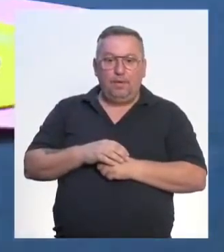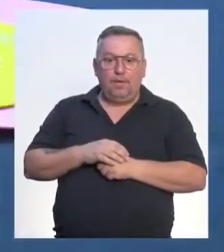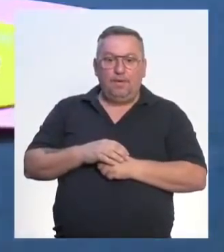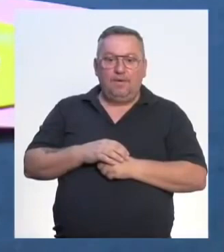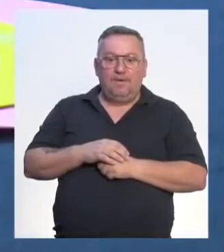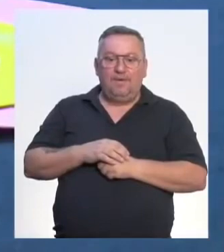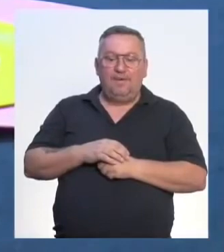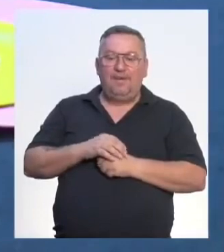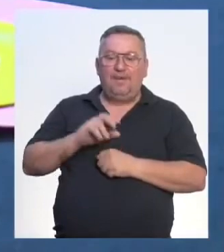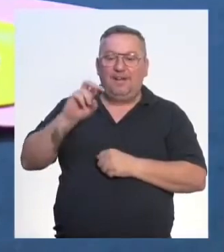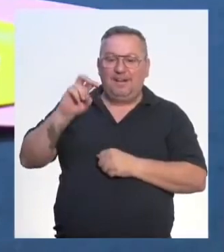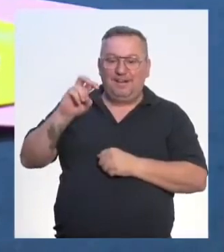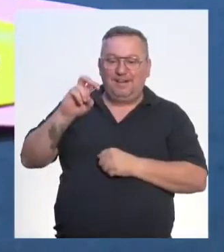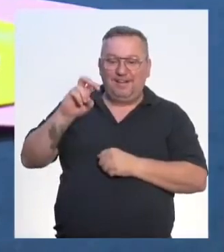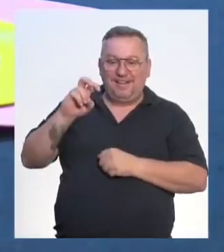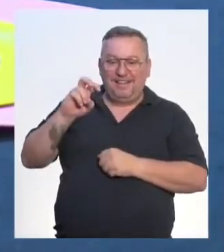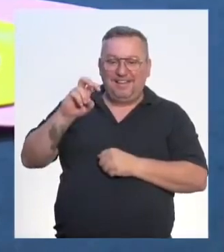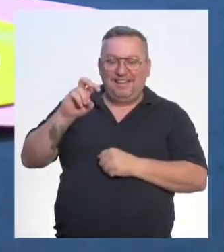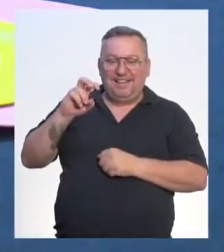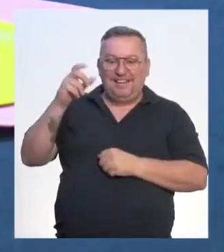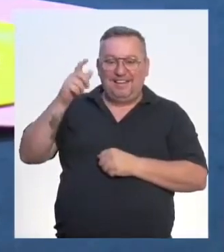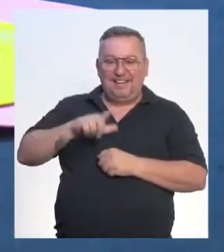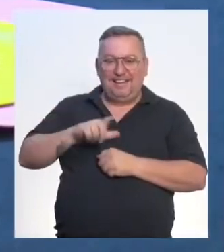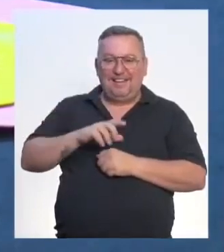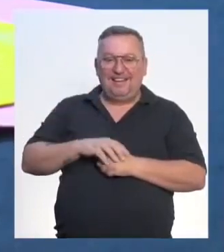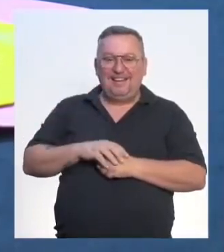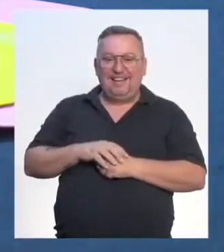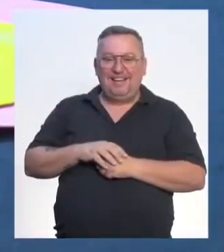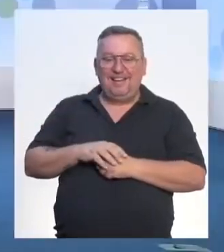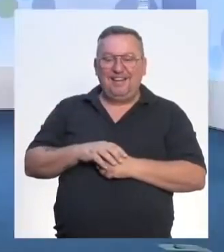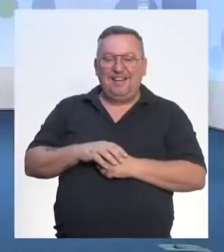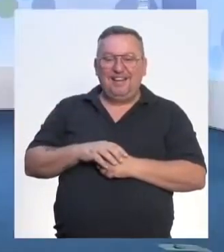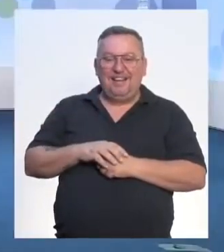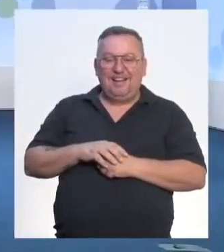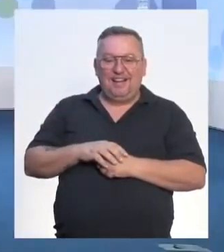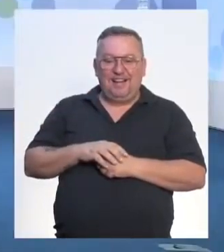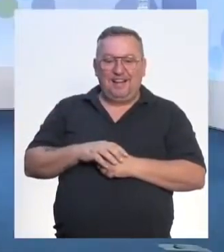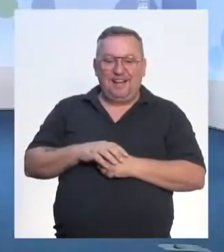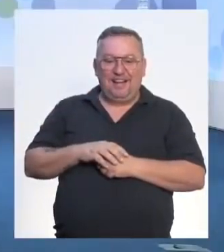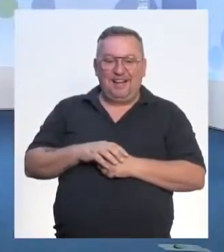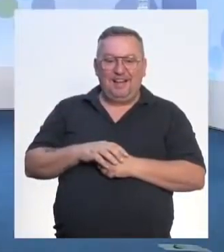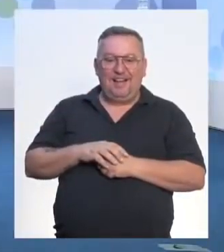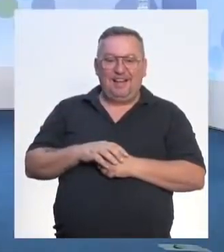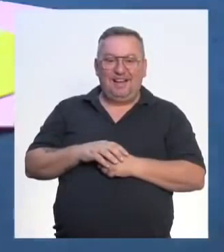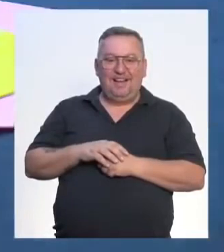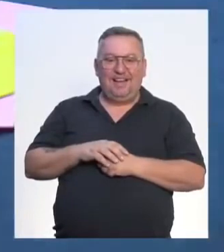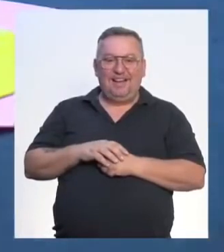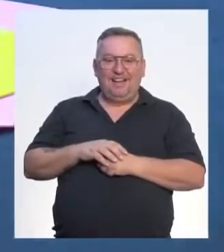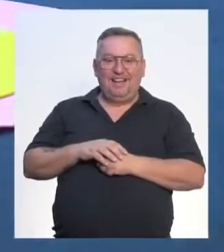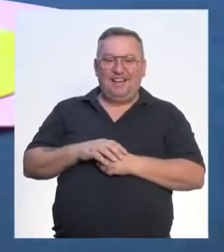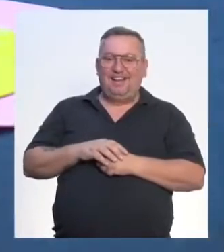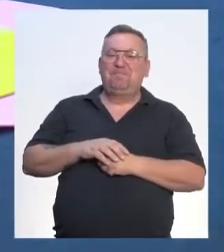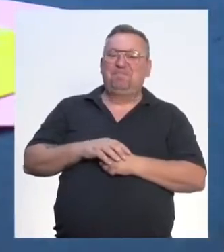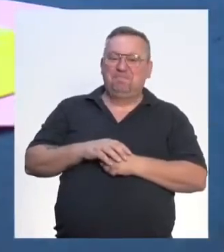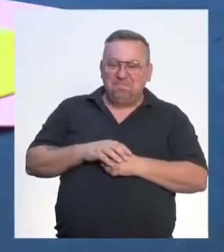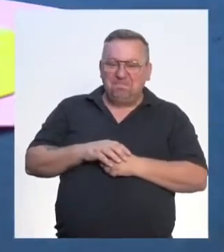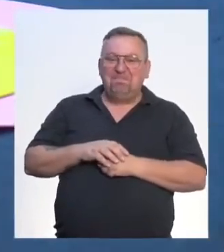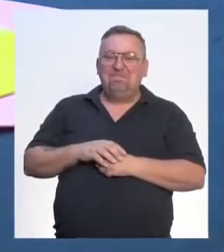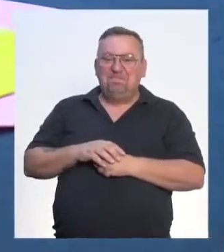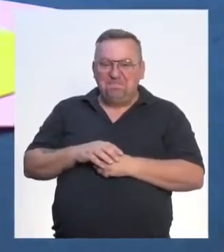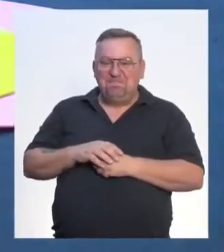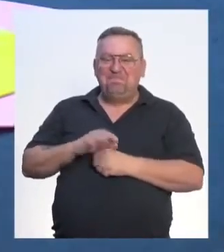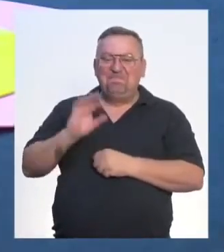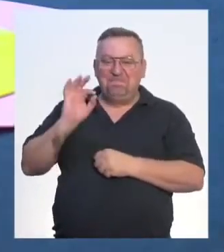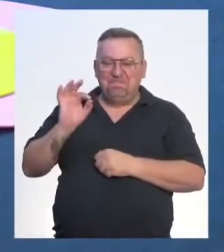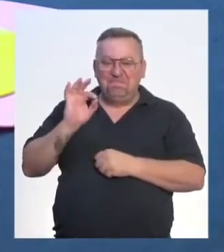Opa. 5 positivo. Beleza. Na Caramba, sequência. me ferrei, eu acho. Ô, Osmar. Boa. Caramba, velho.